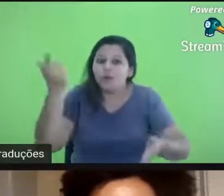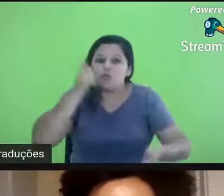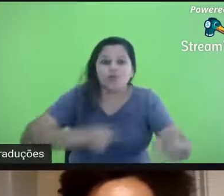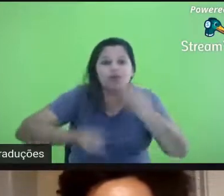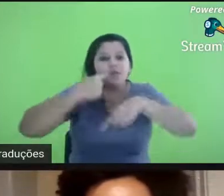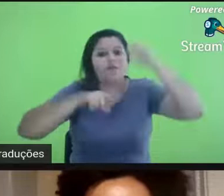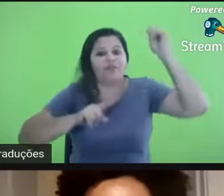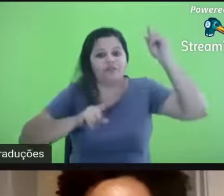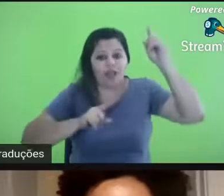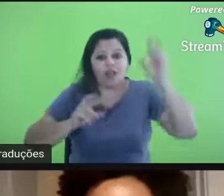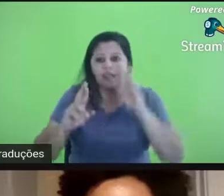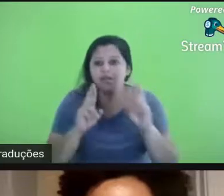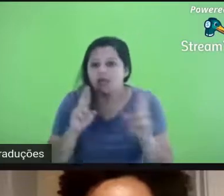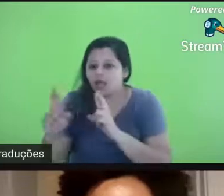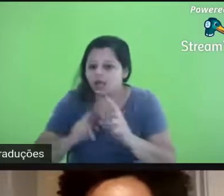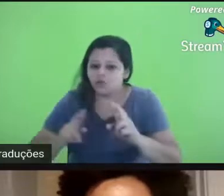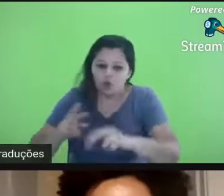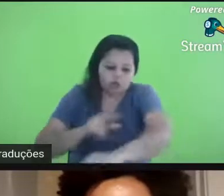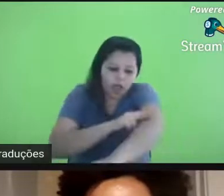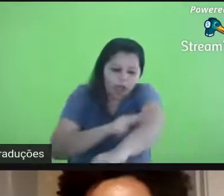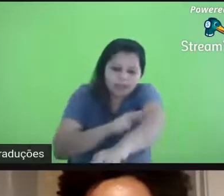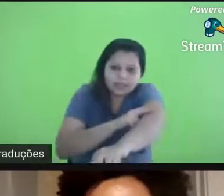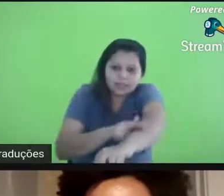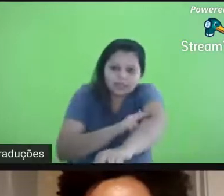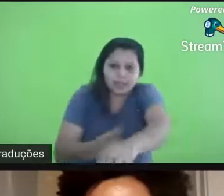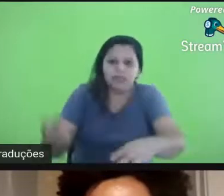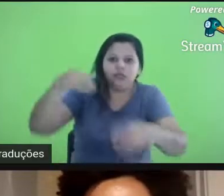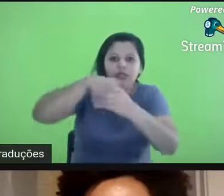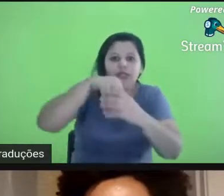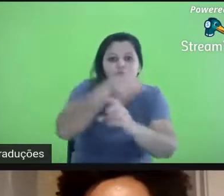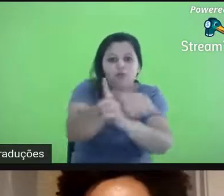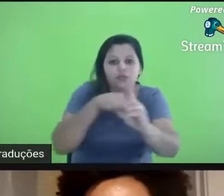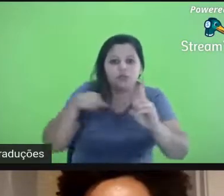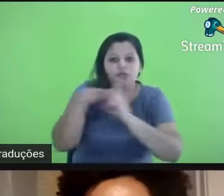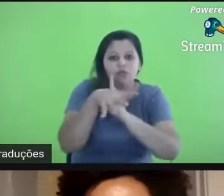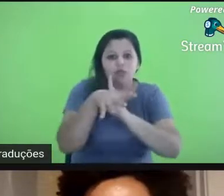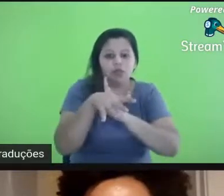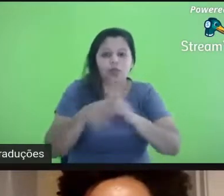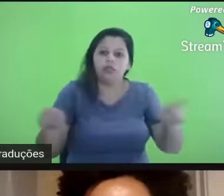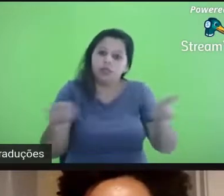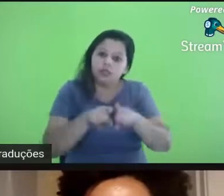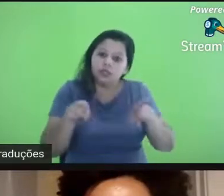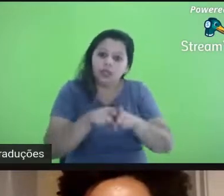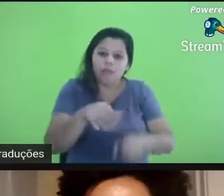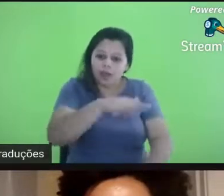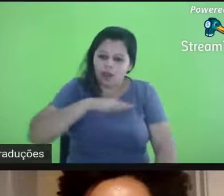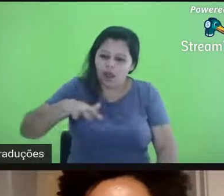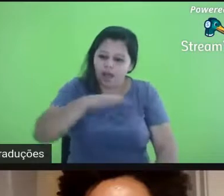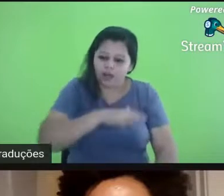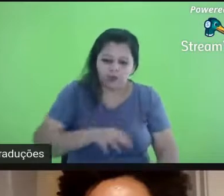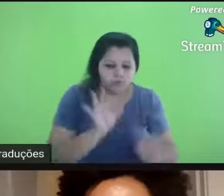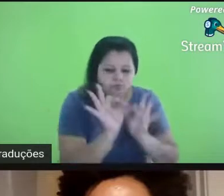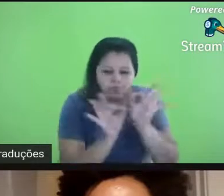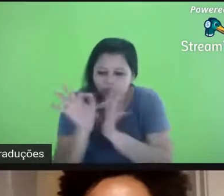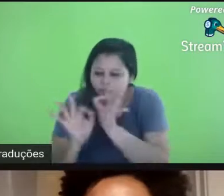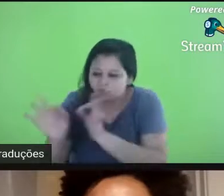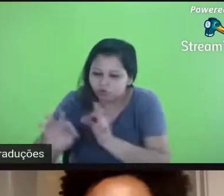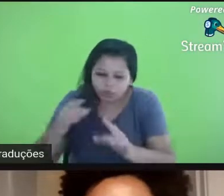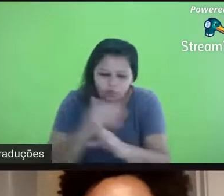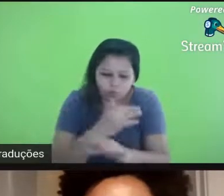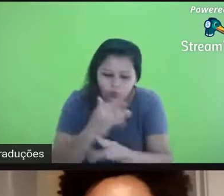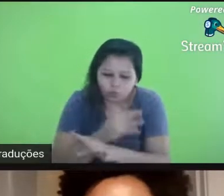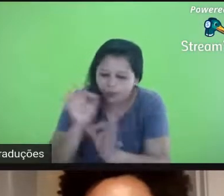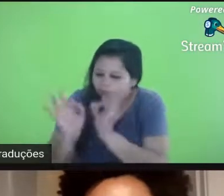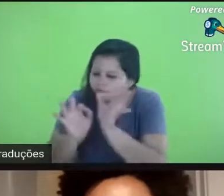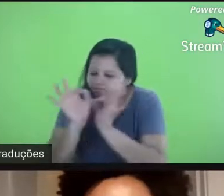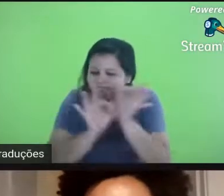relações raciais dentro da sociedade, né? E principalmente na área de planejamento urbano, assim, né? Eu me vejo